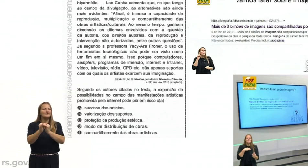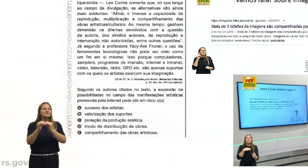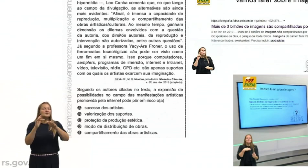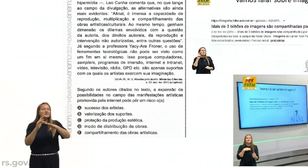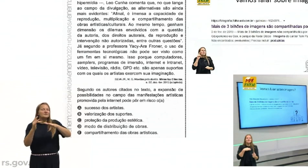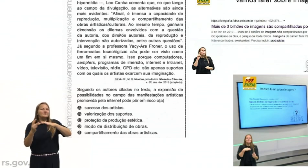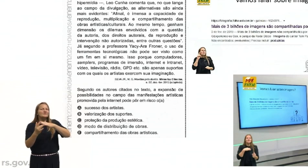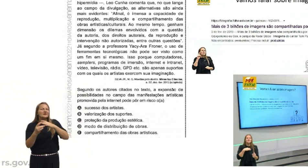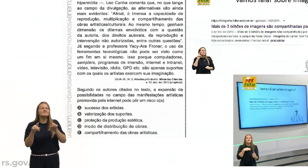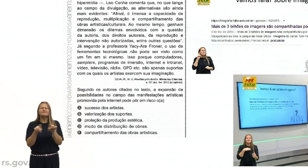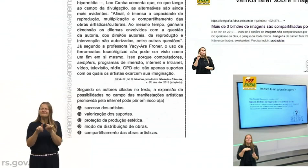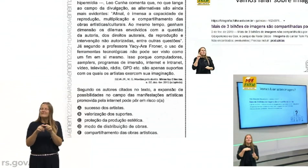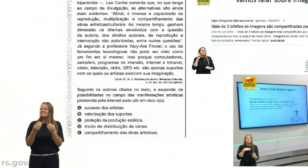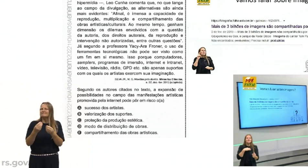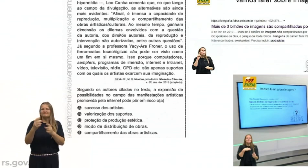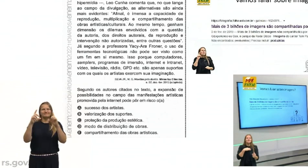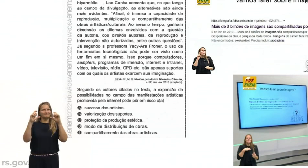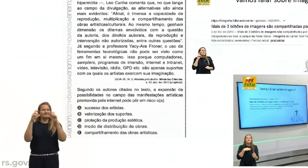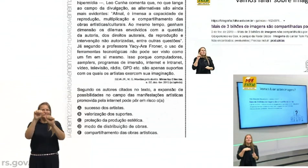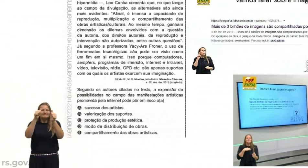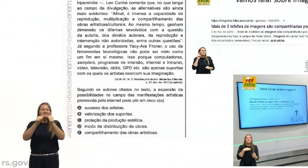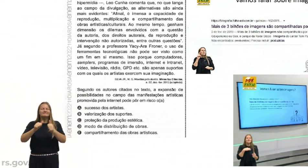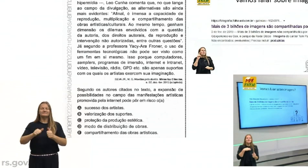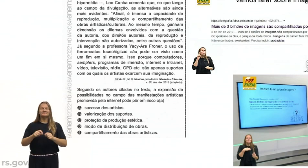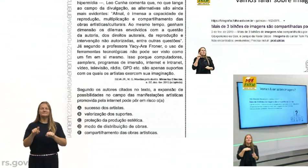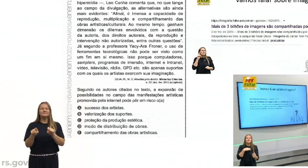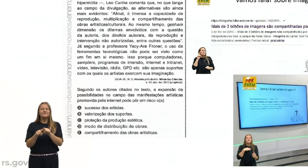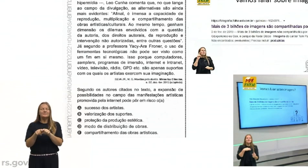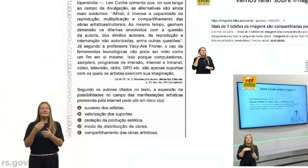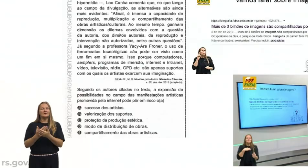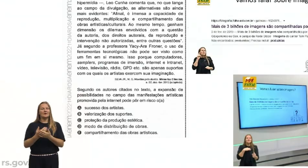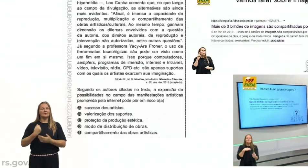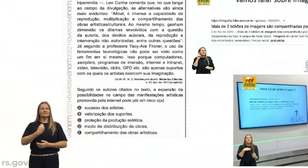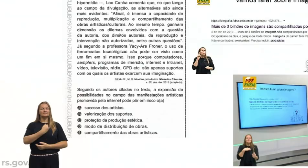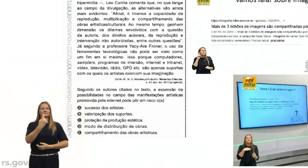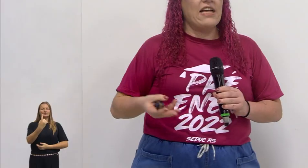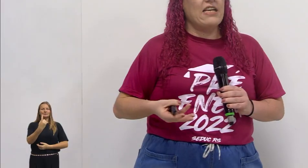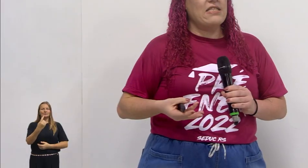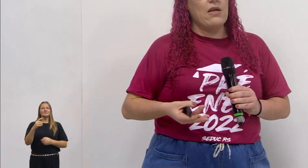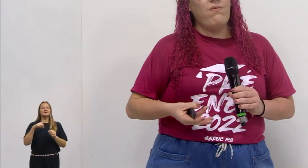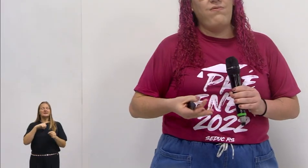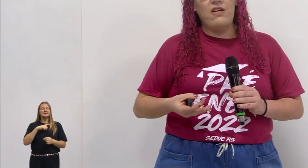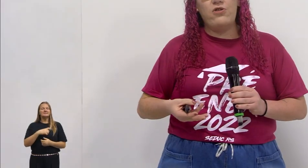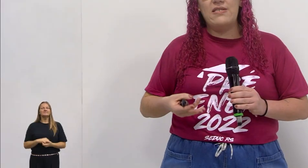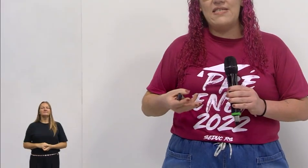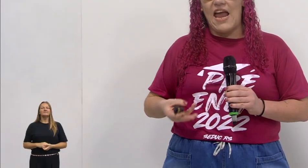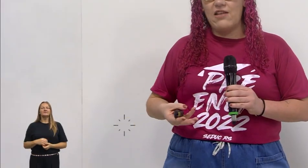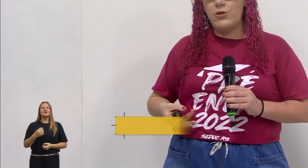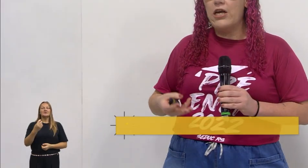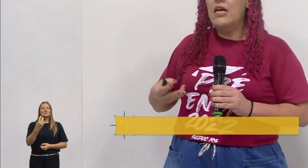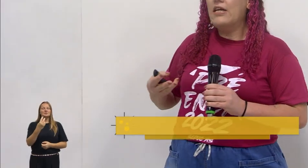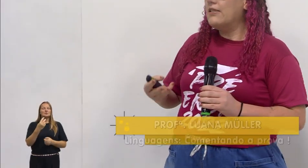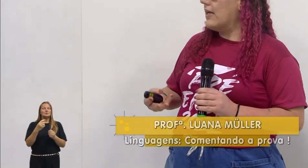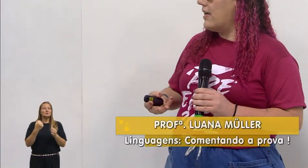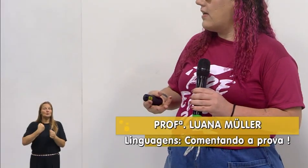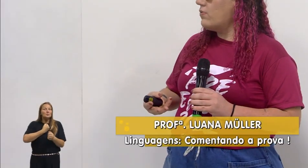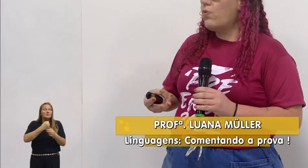que a gente passa e isso ele vai falar lá na aula 1 e vai cair lá na questão 27